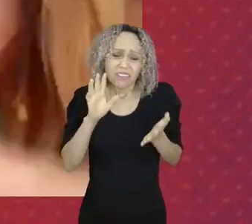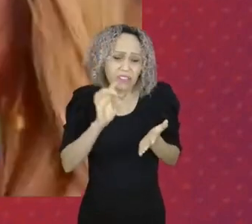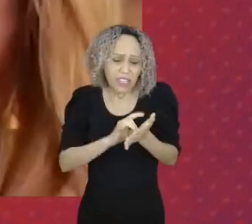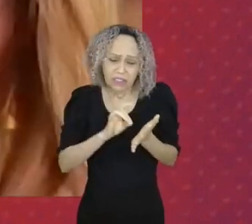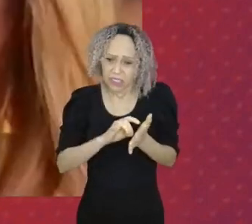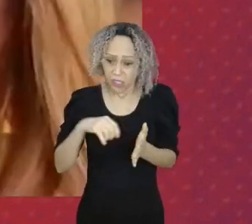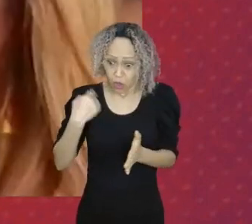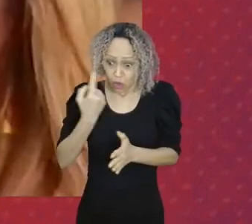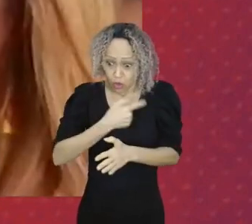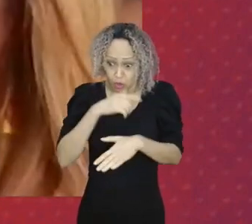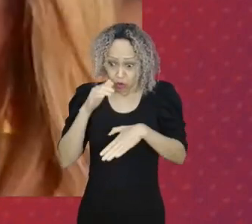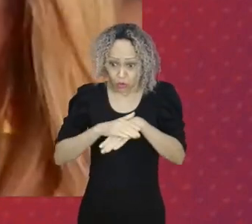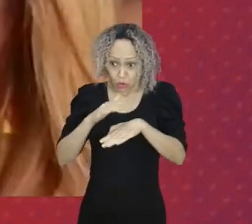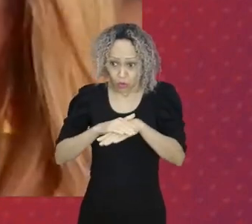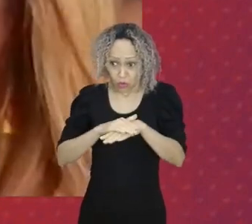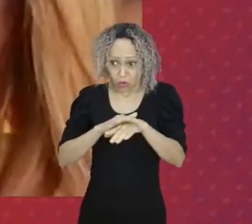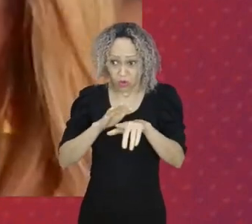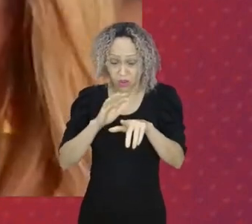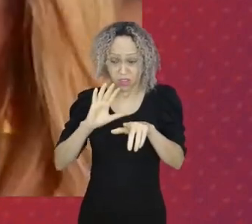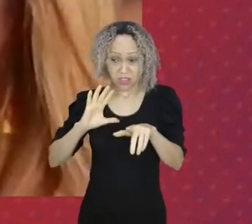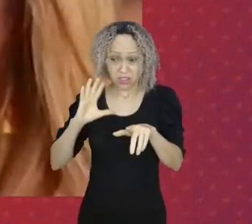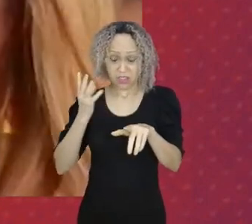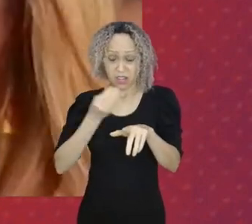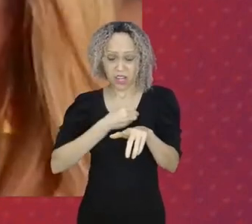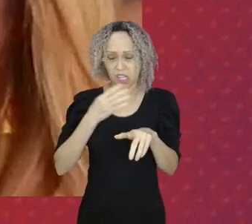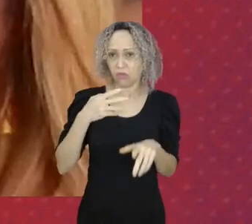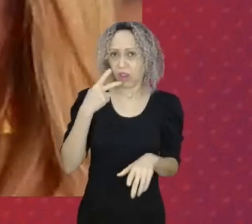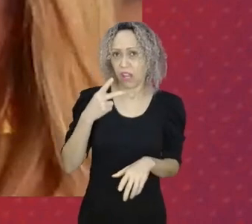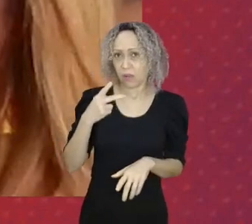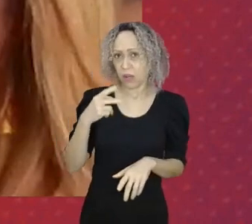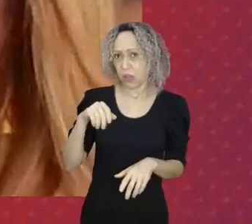gênero e vivencia esse gênero. Mas para